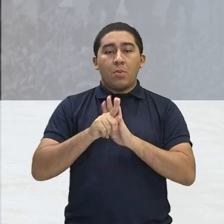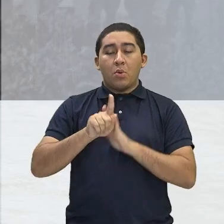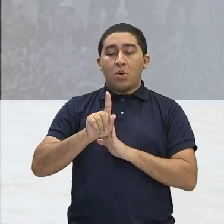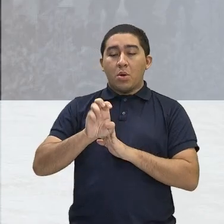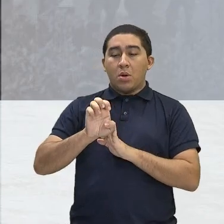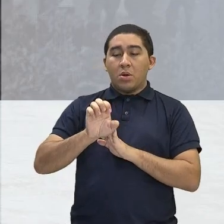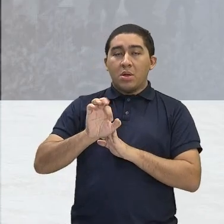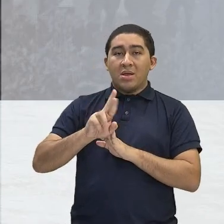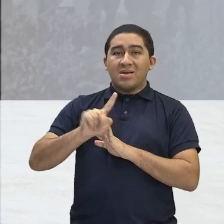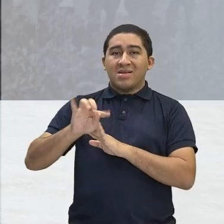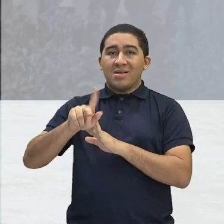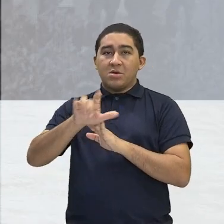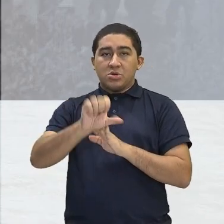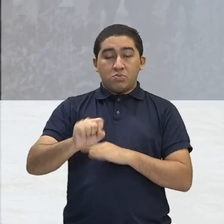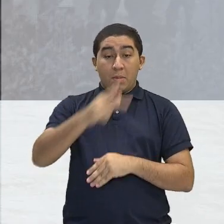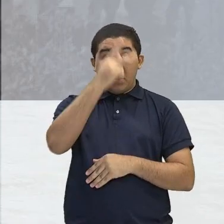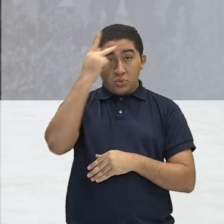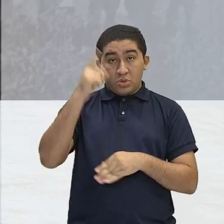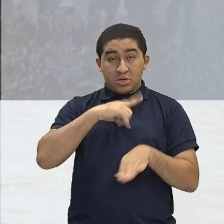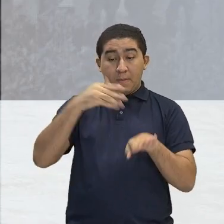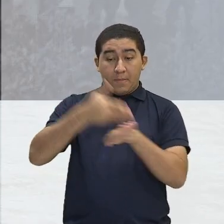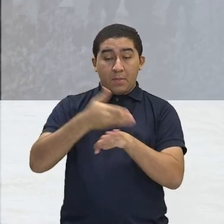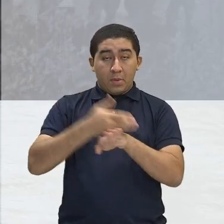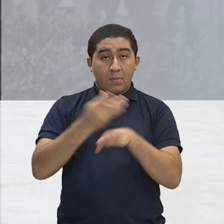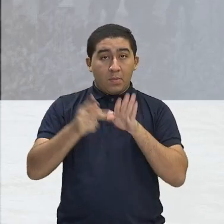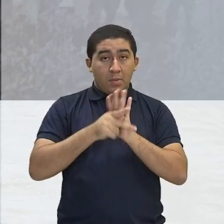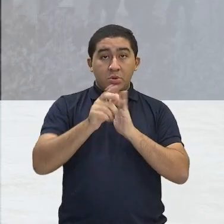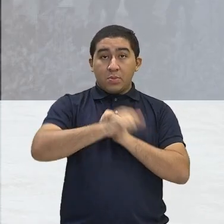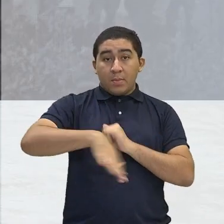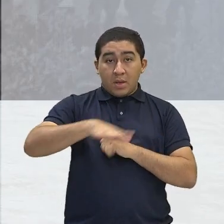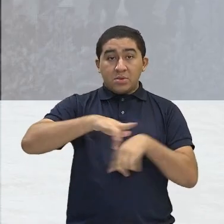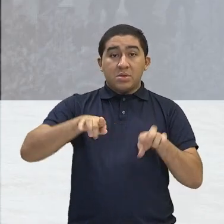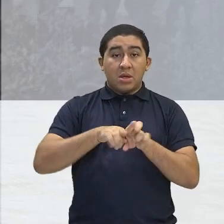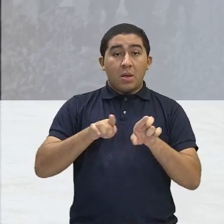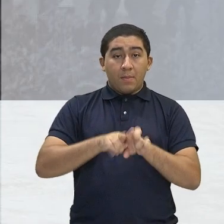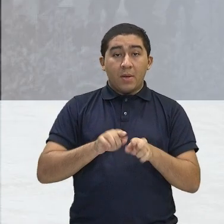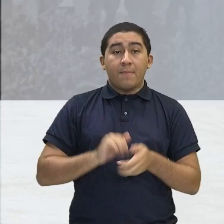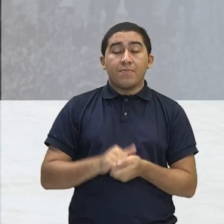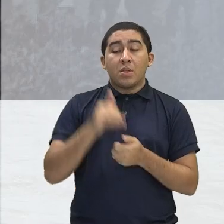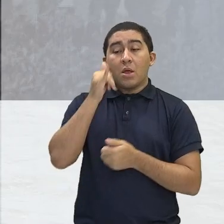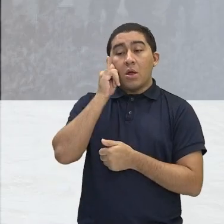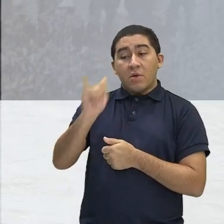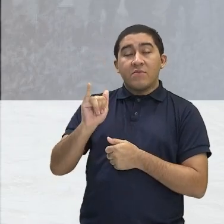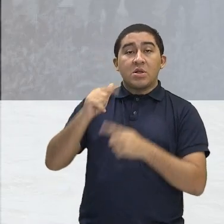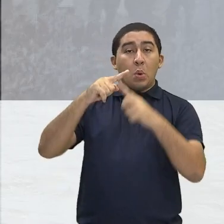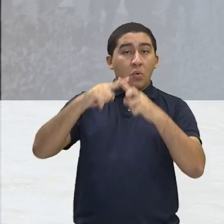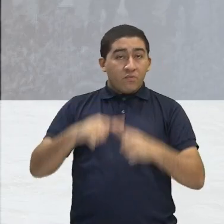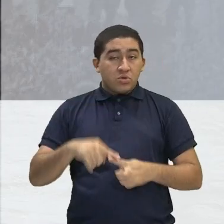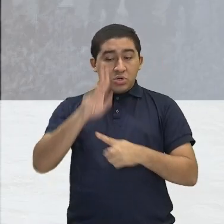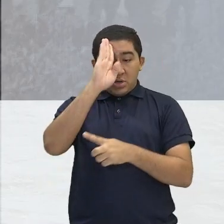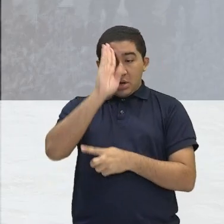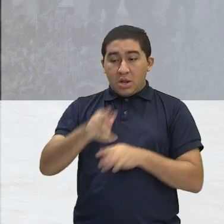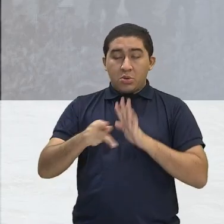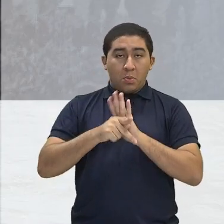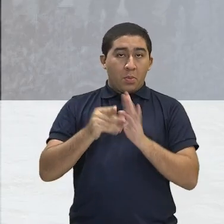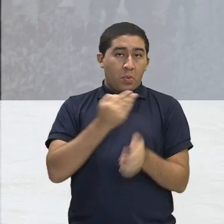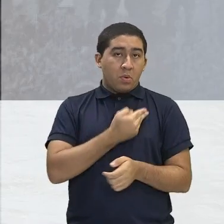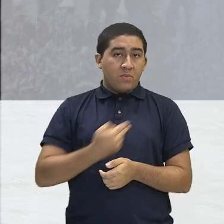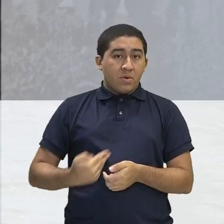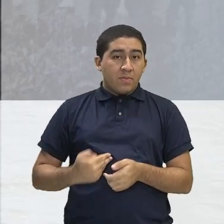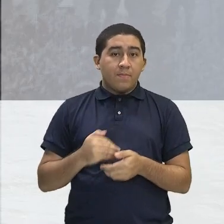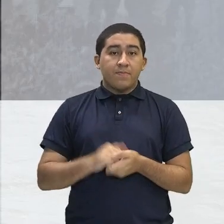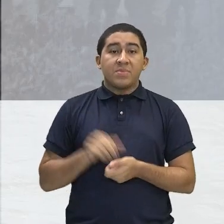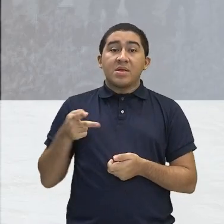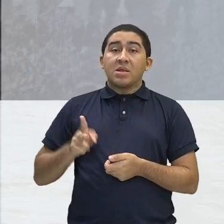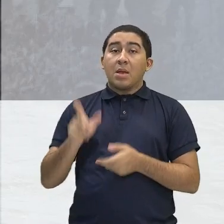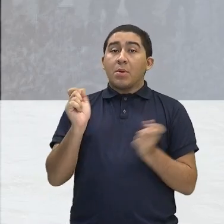as pessoas que estavam envolvidas na Coluna Prestes vai evitar confrontos diretos com as forças governamentais sempre que